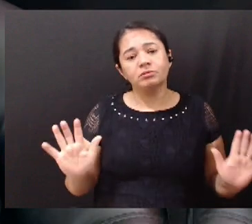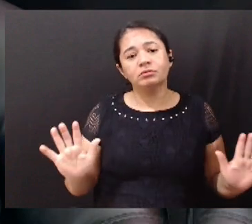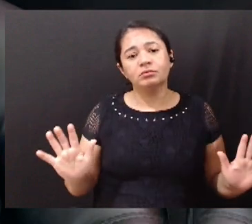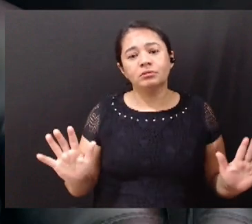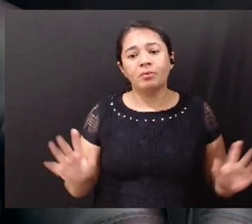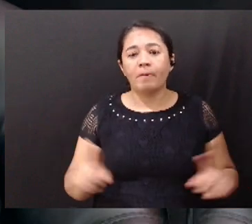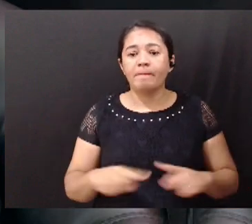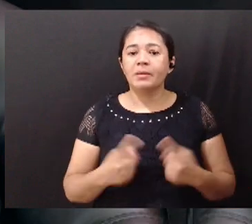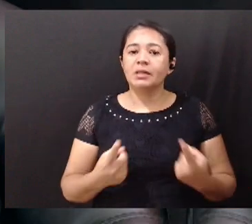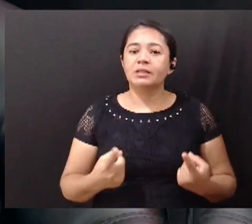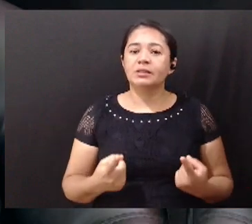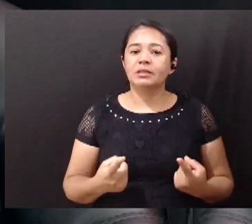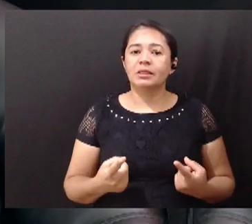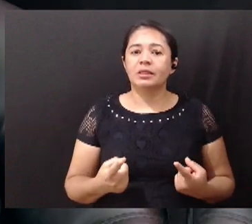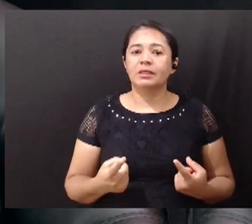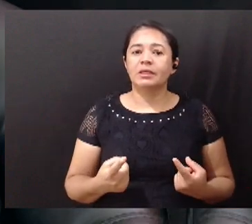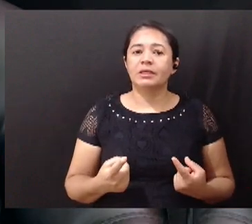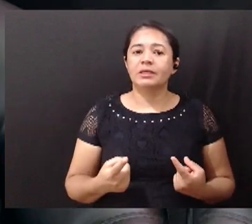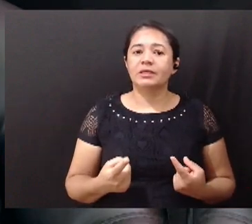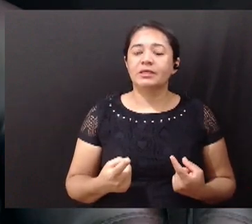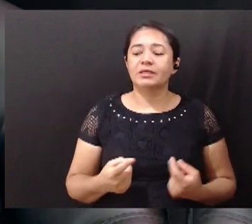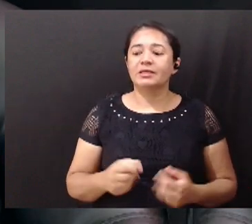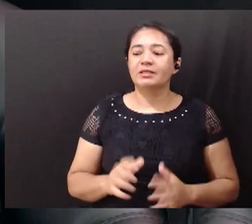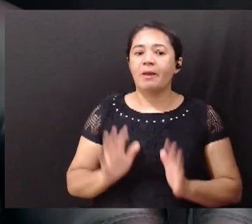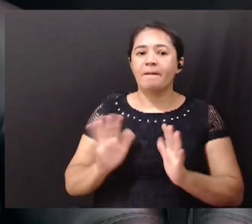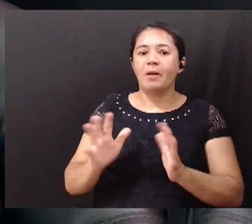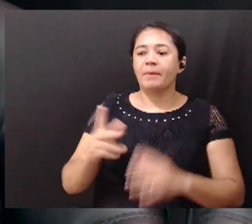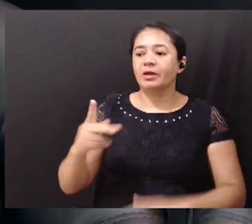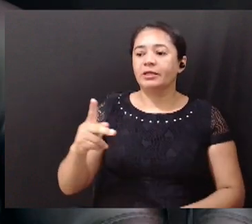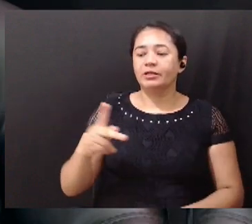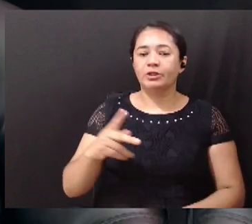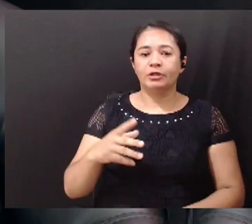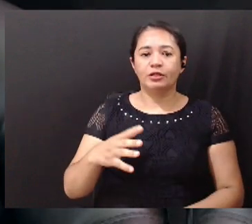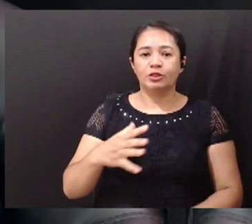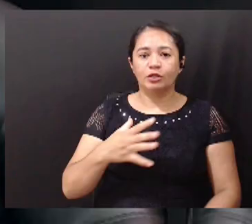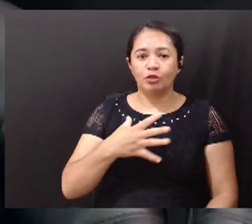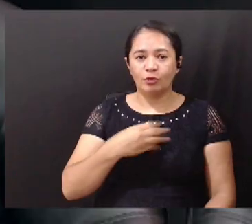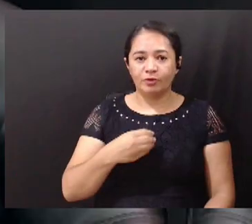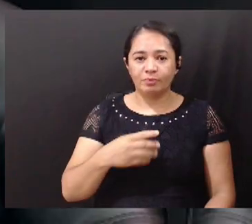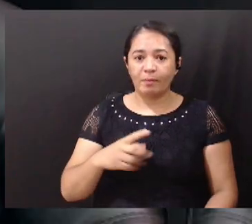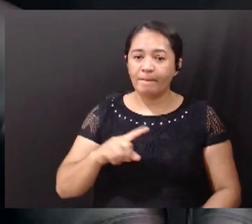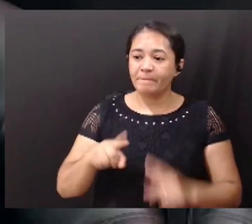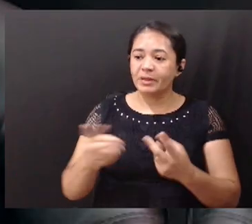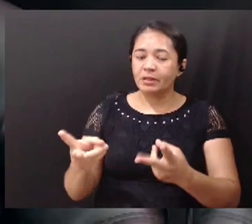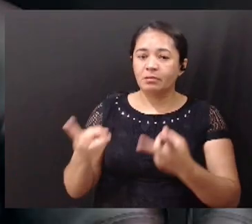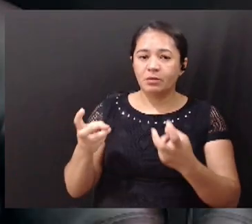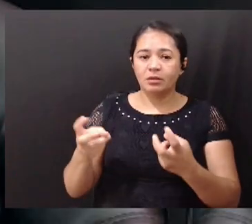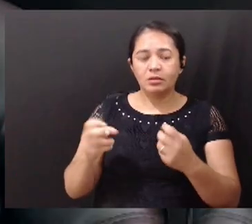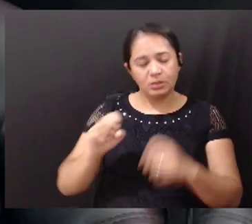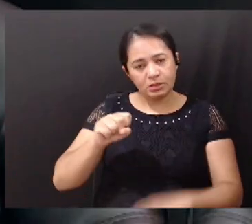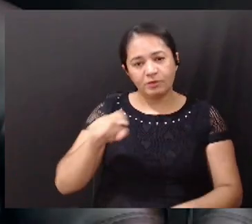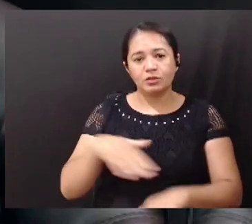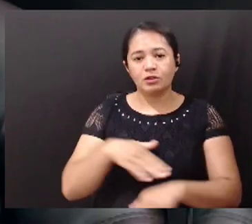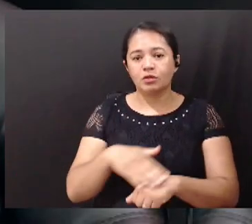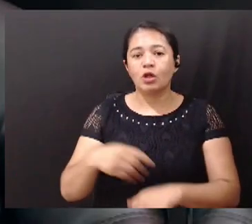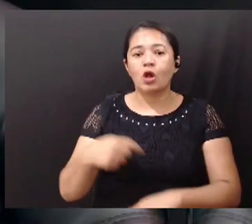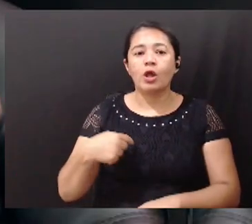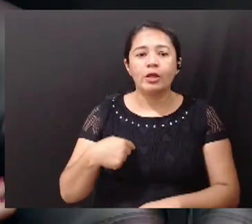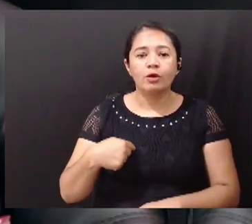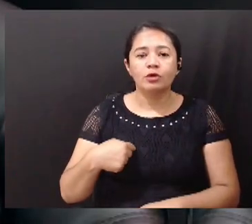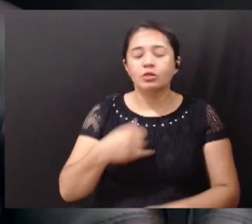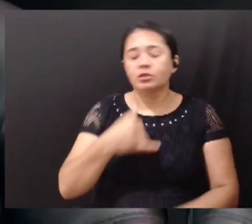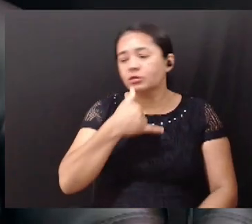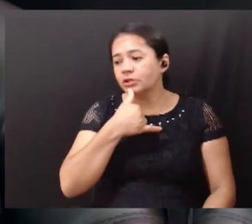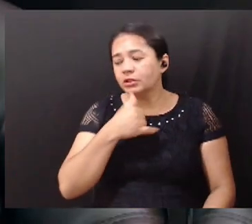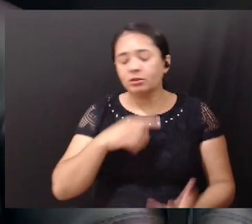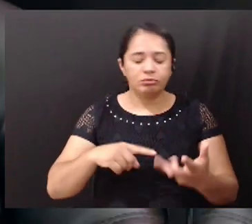devo projetar isso ao meu filho. Mas ele vai perceber. Sim, e aí você conversa, olha, eu estou triste por determinada coisa, não é